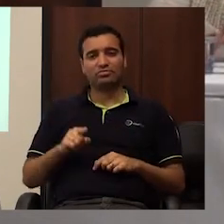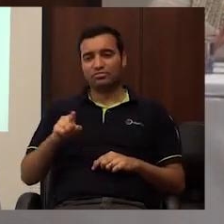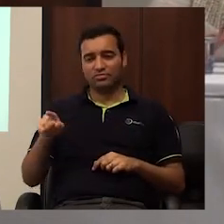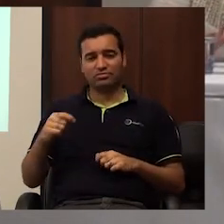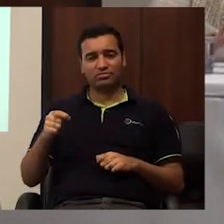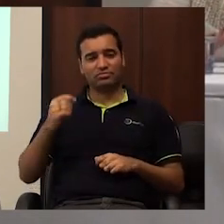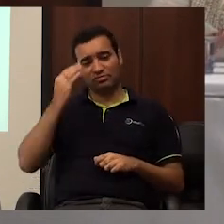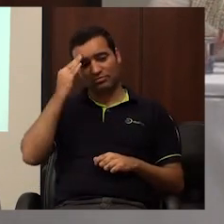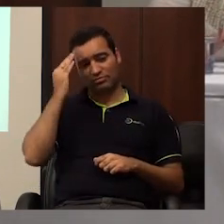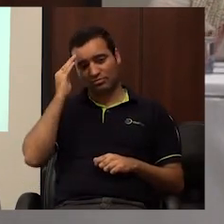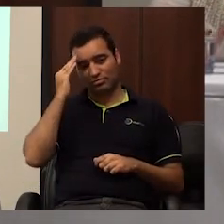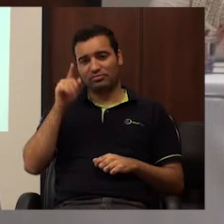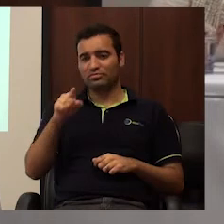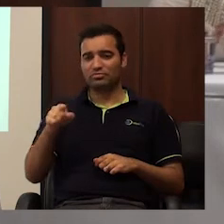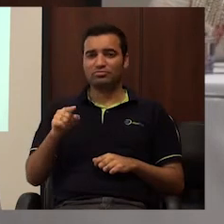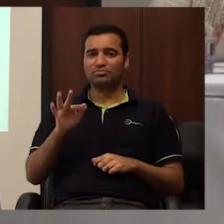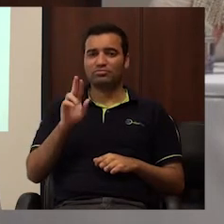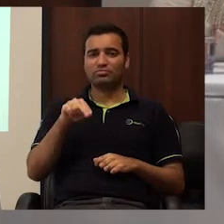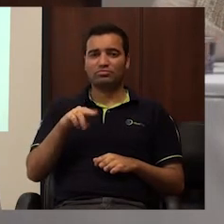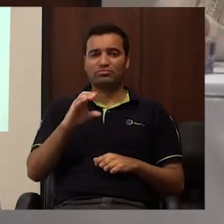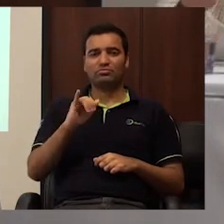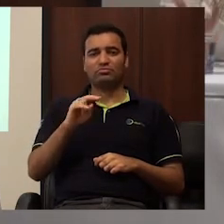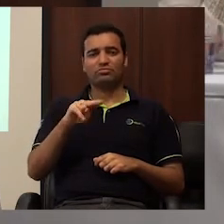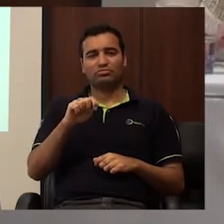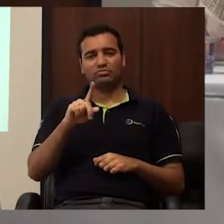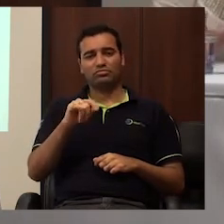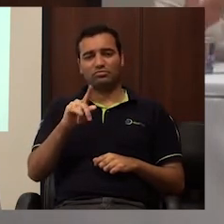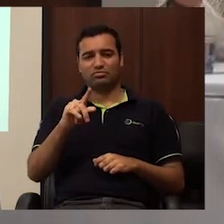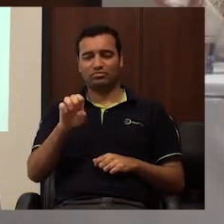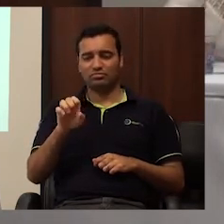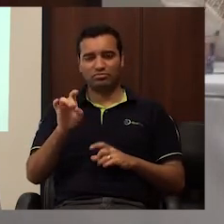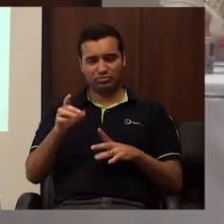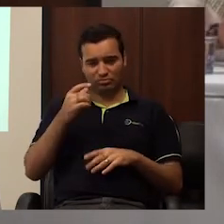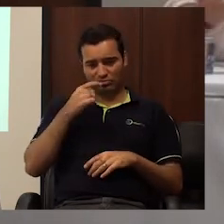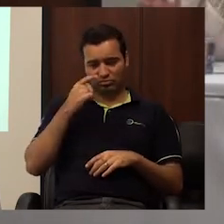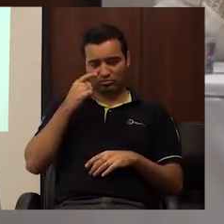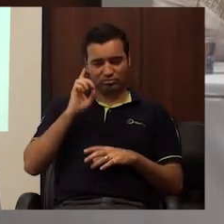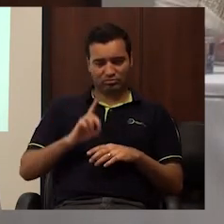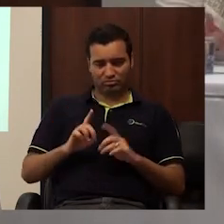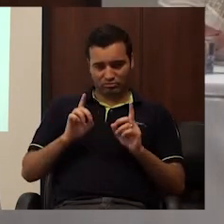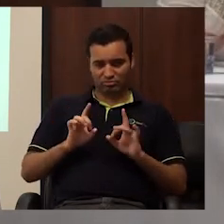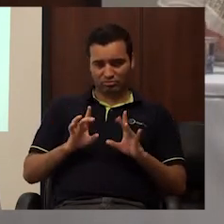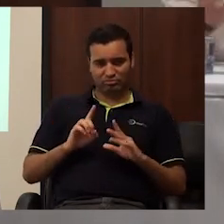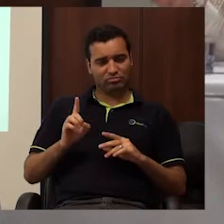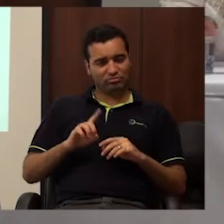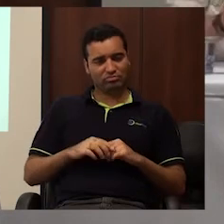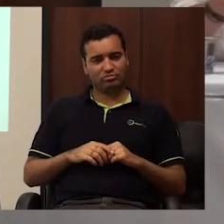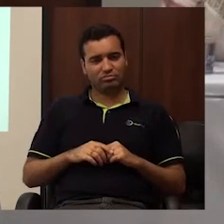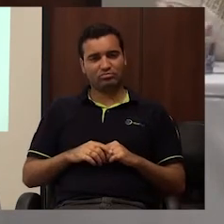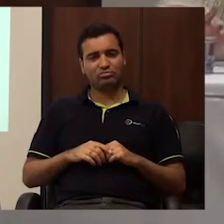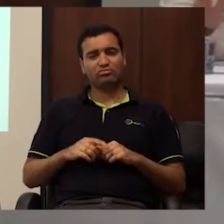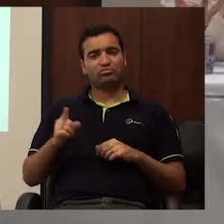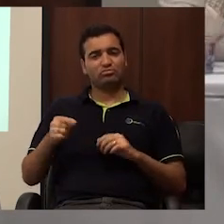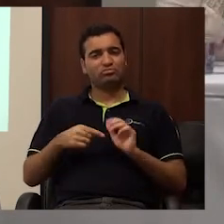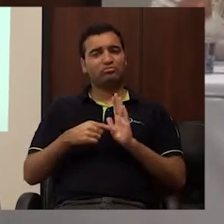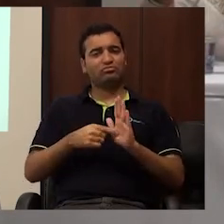ser entendidas, né, pela sua funcionalidade, não só pela deficiência que compõe. Portanto, trazendo para